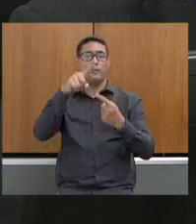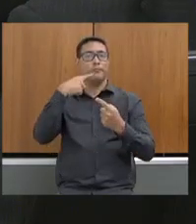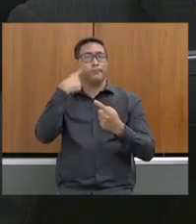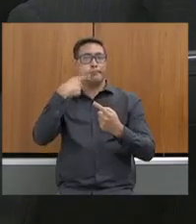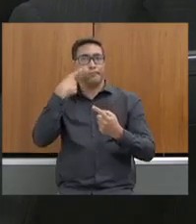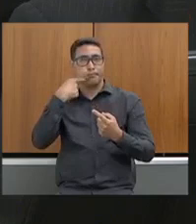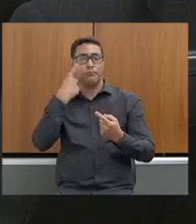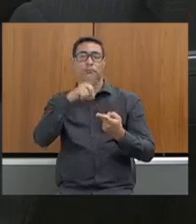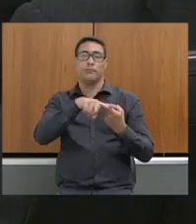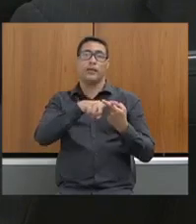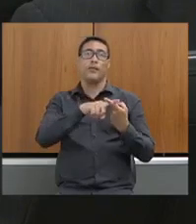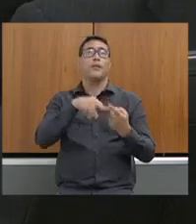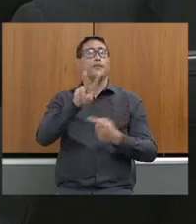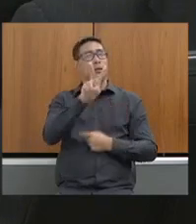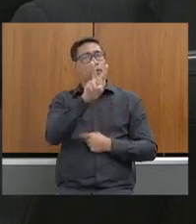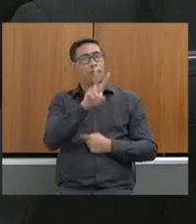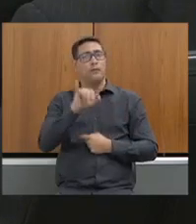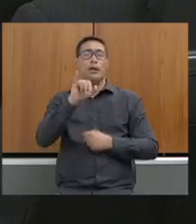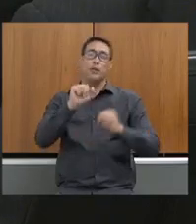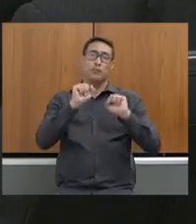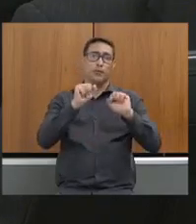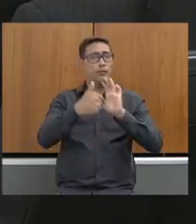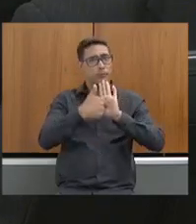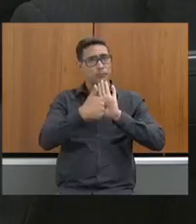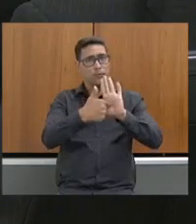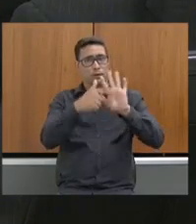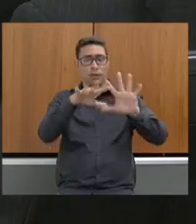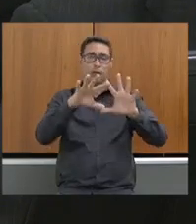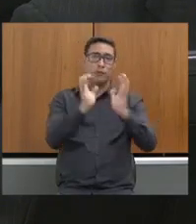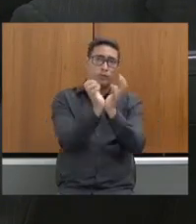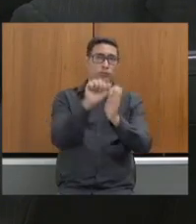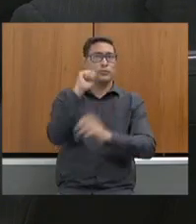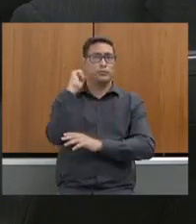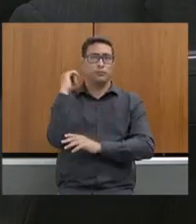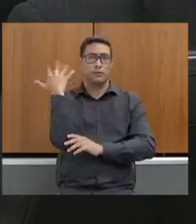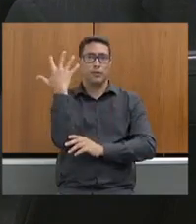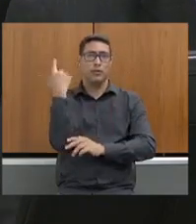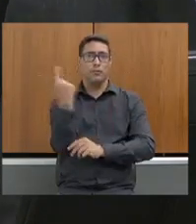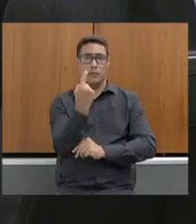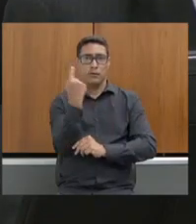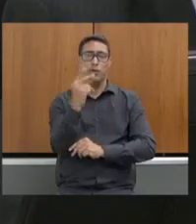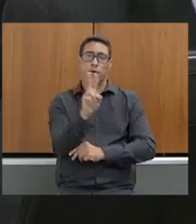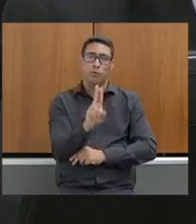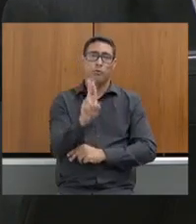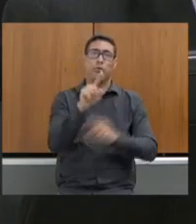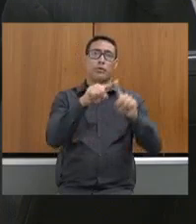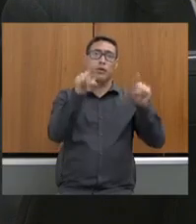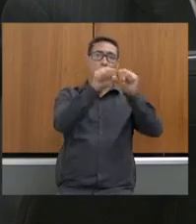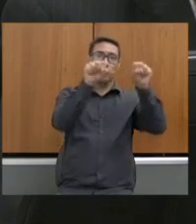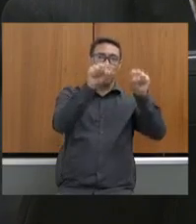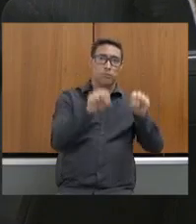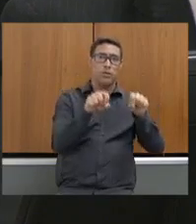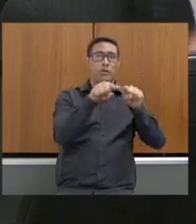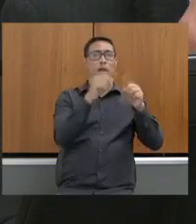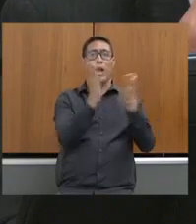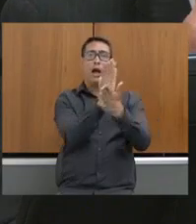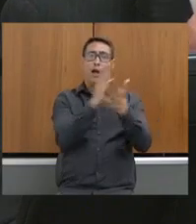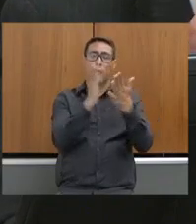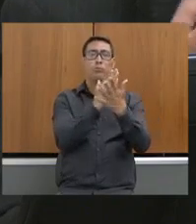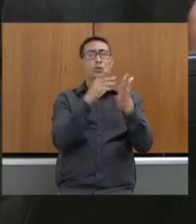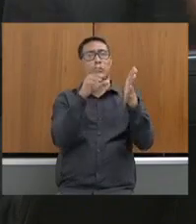deputados poderão apresentar na comissão de meio ambiente, através da plataforma silésio ou pessoalmente, requerimentos contendo